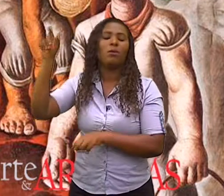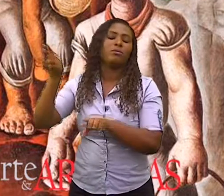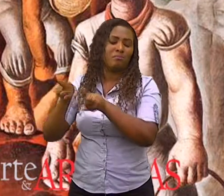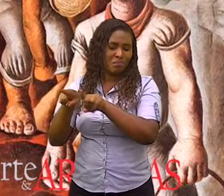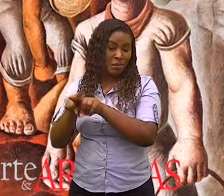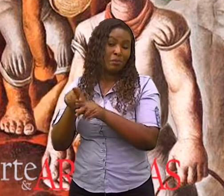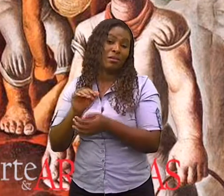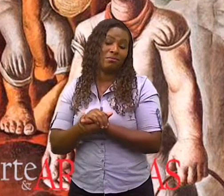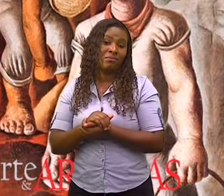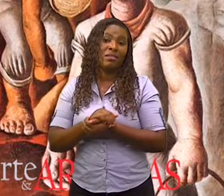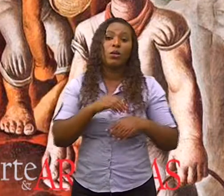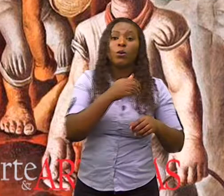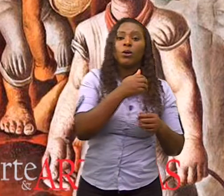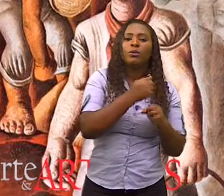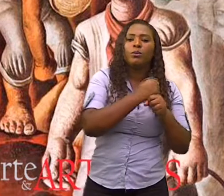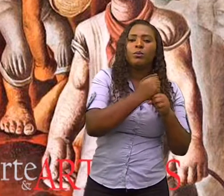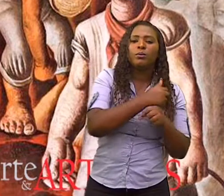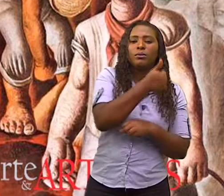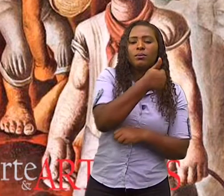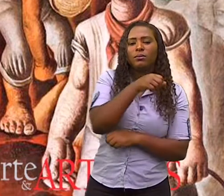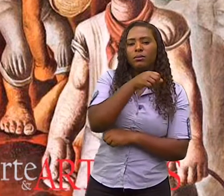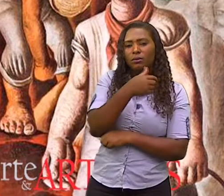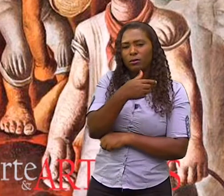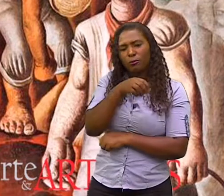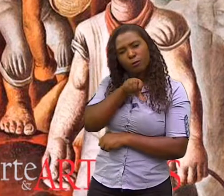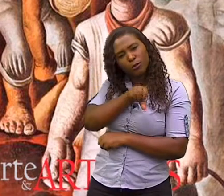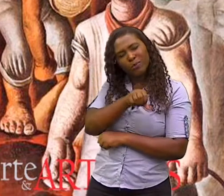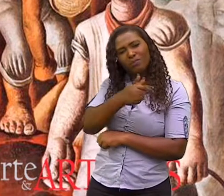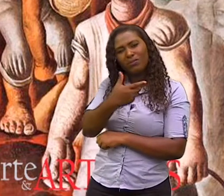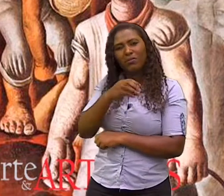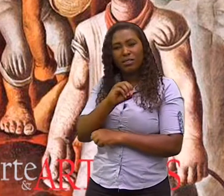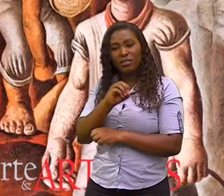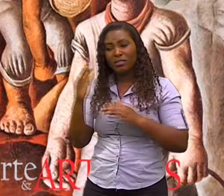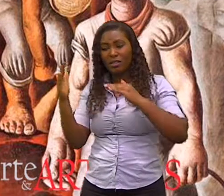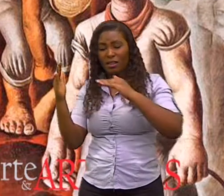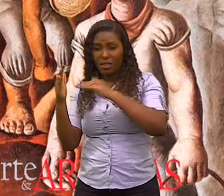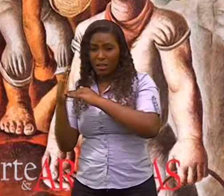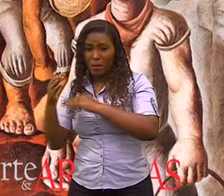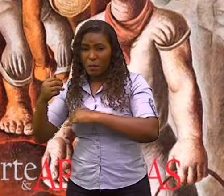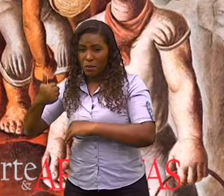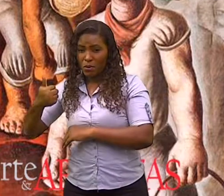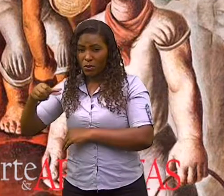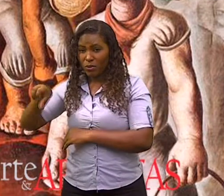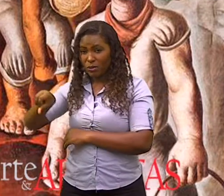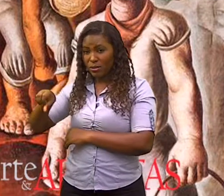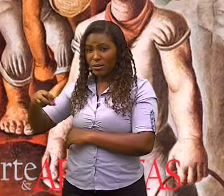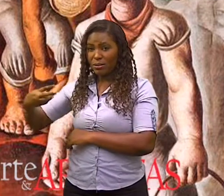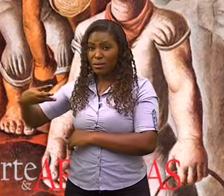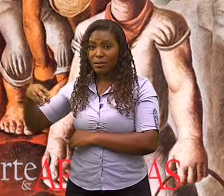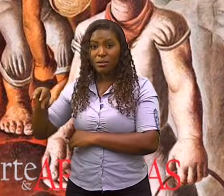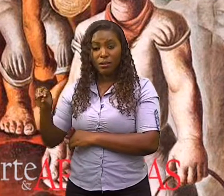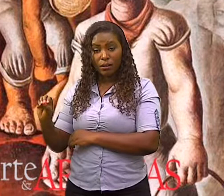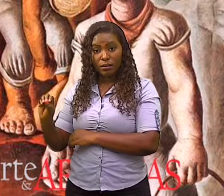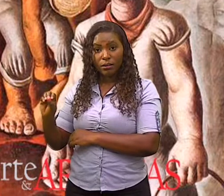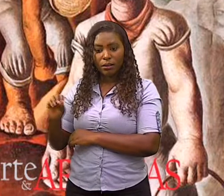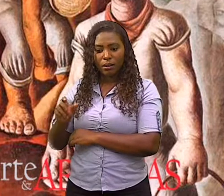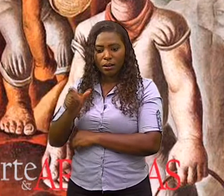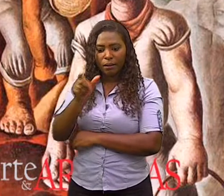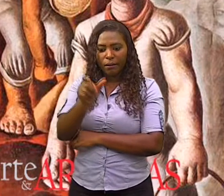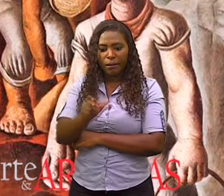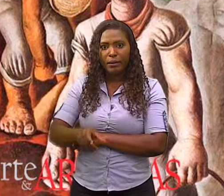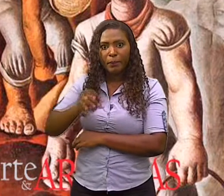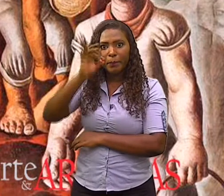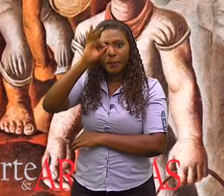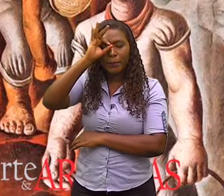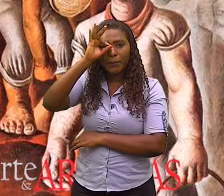1920 a 1930, em 10 anos, Portinari foi se